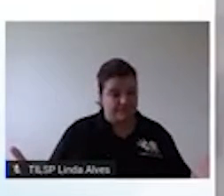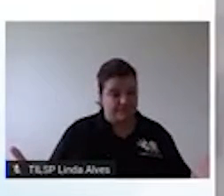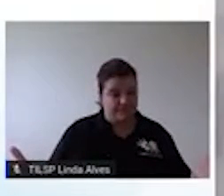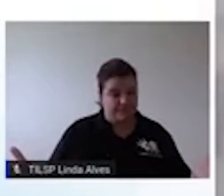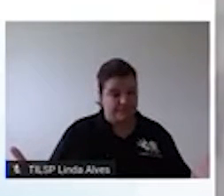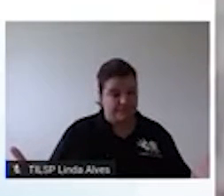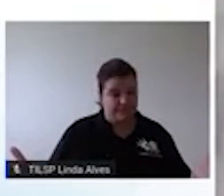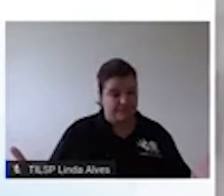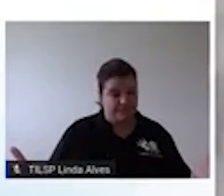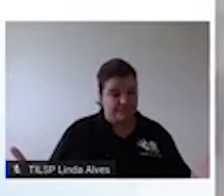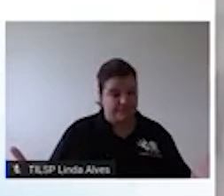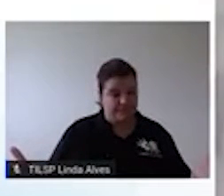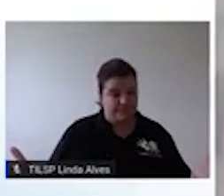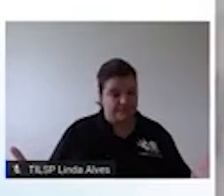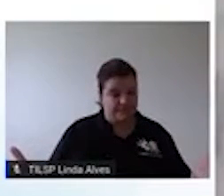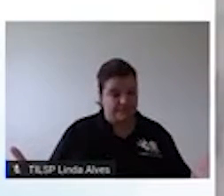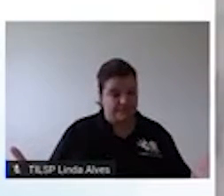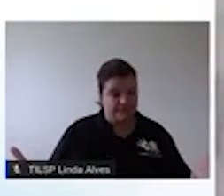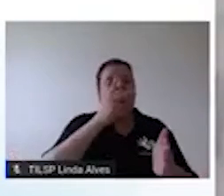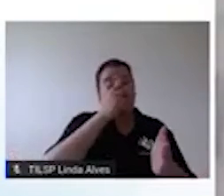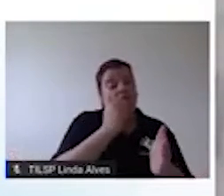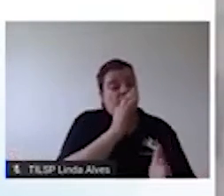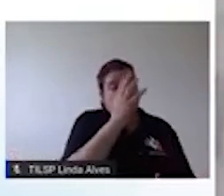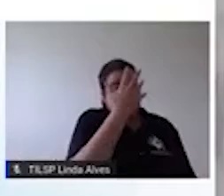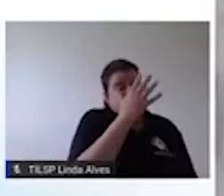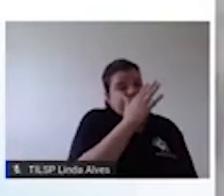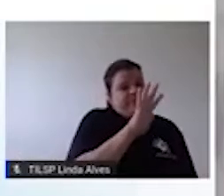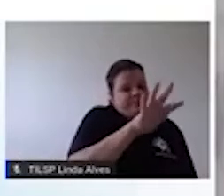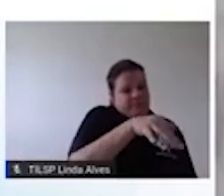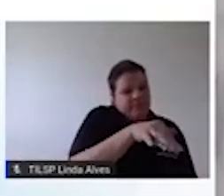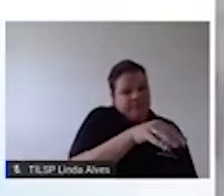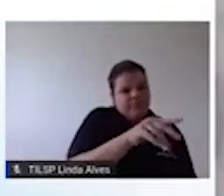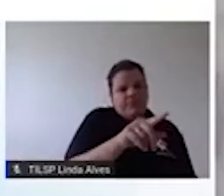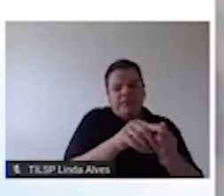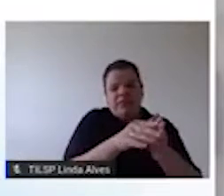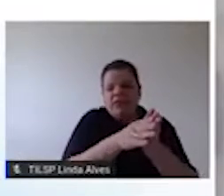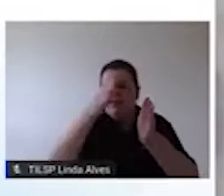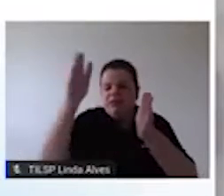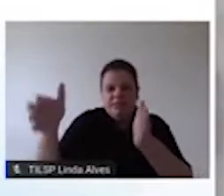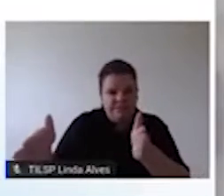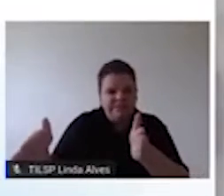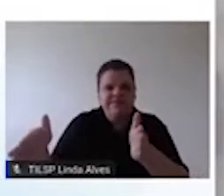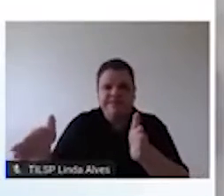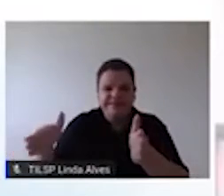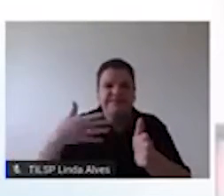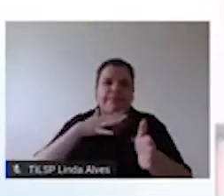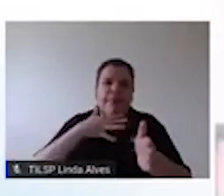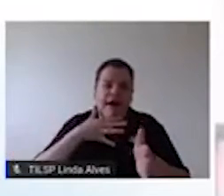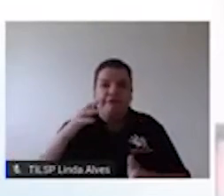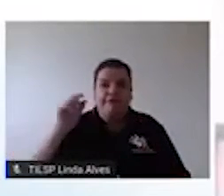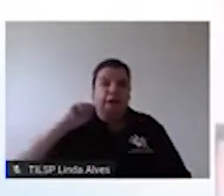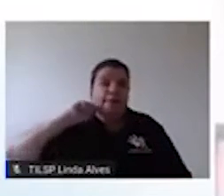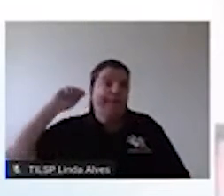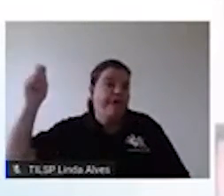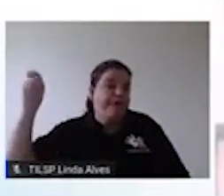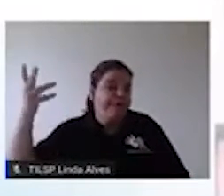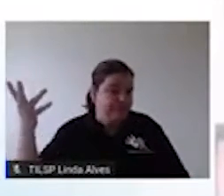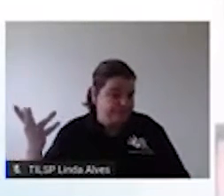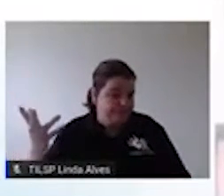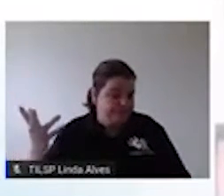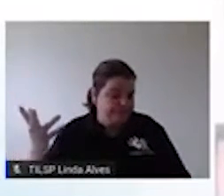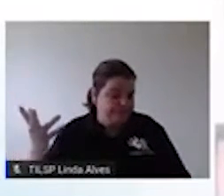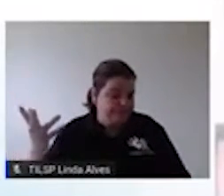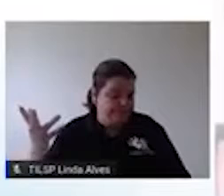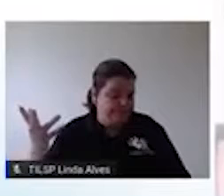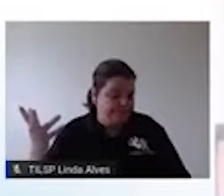está fazendo com que ela tenha que estender este período de teste em fase 3. Então, eu tenho uma questão agora. Então, assim,